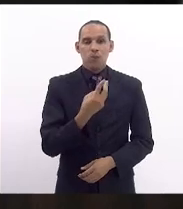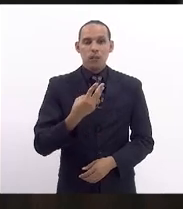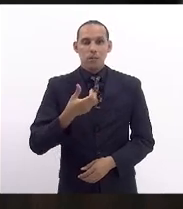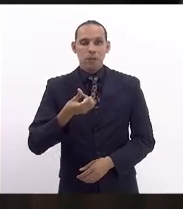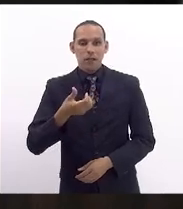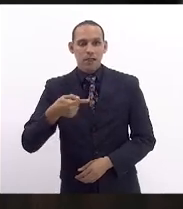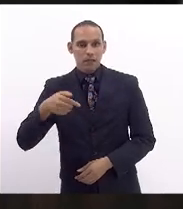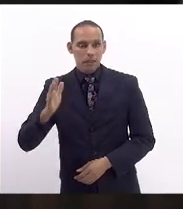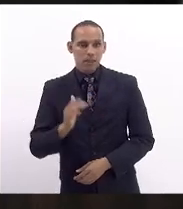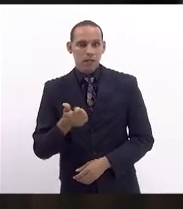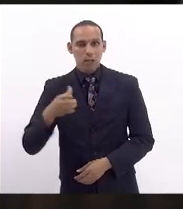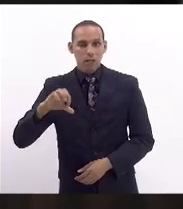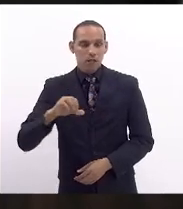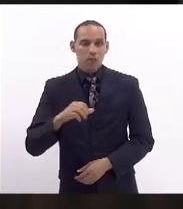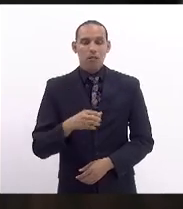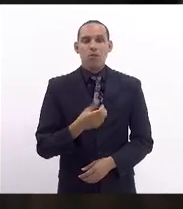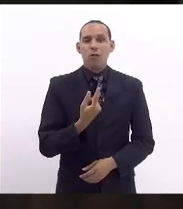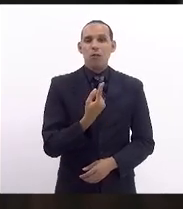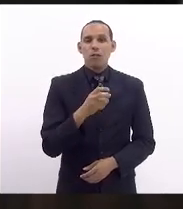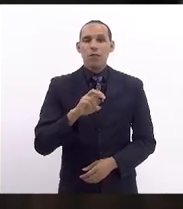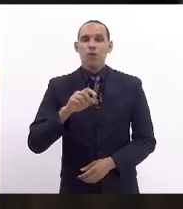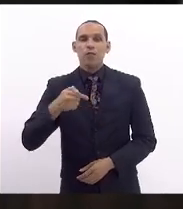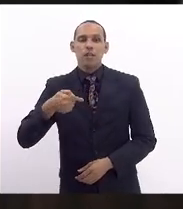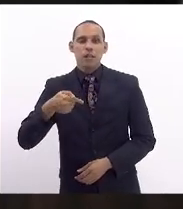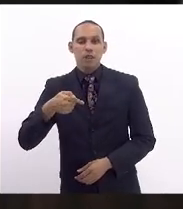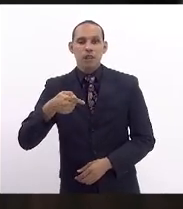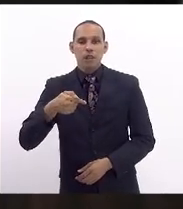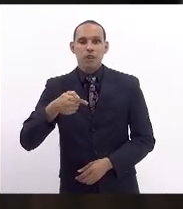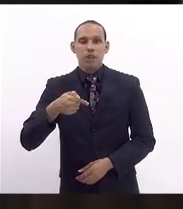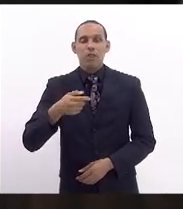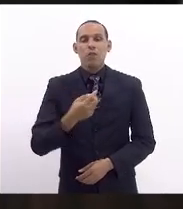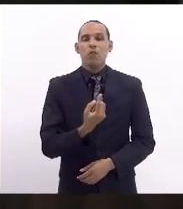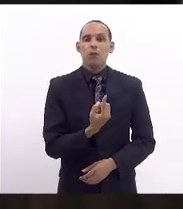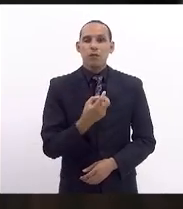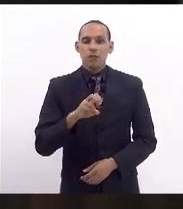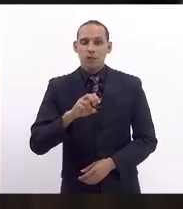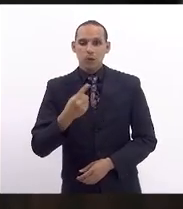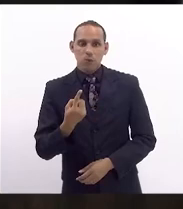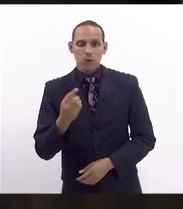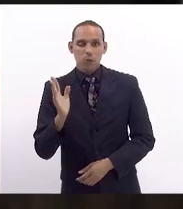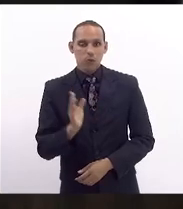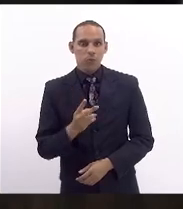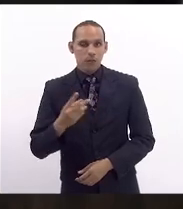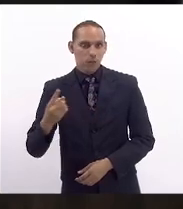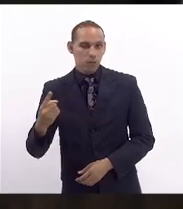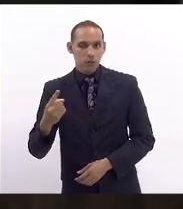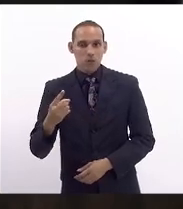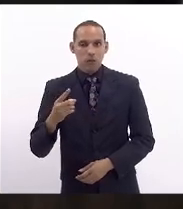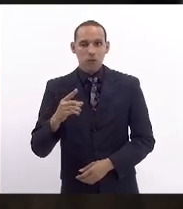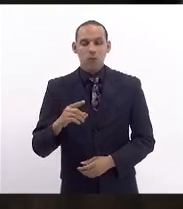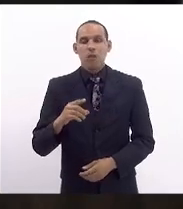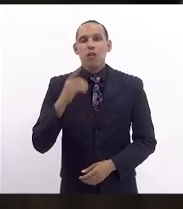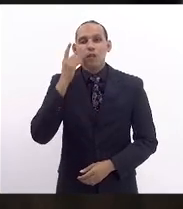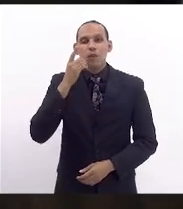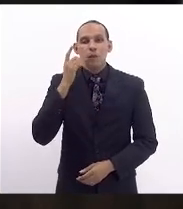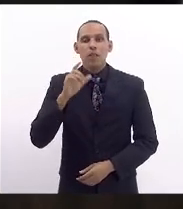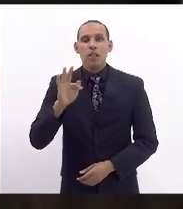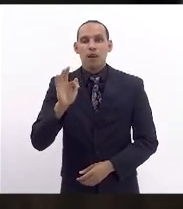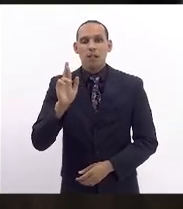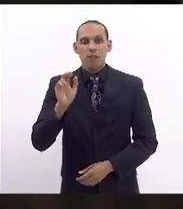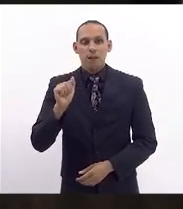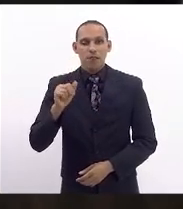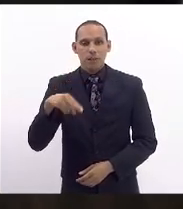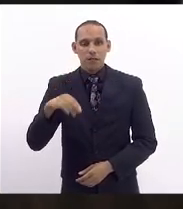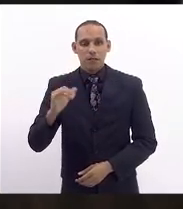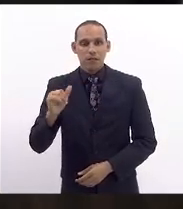1367 19557 5.157 21 deputada Franciane Motta se